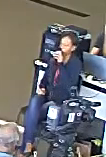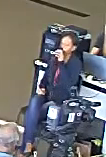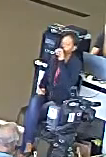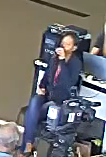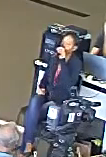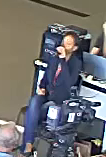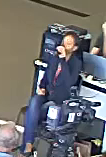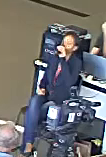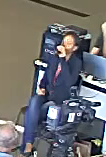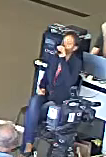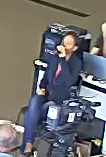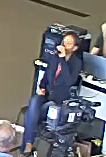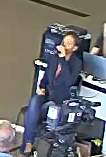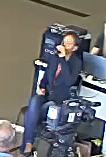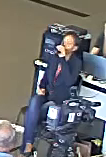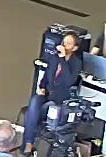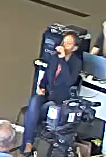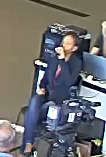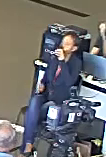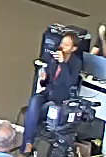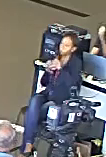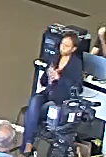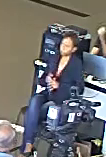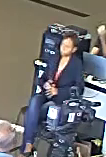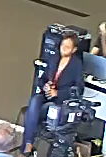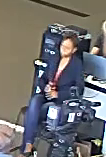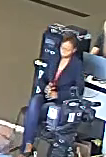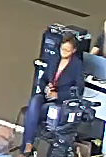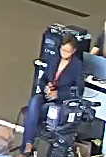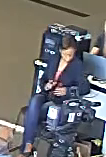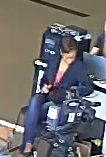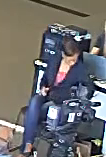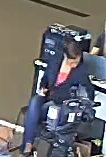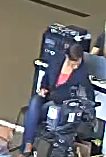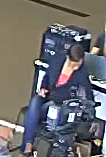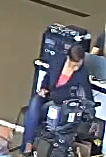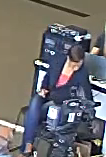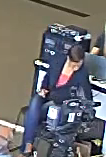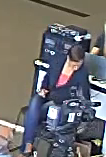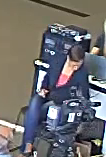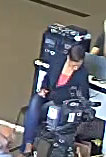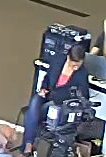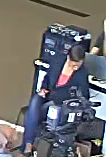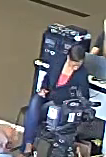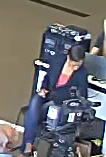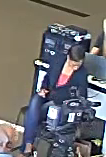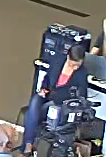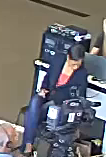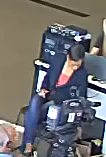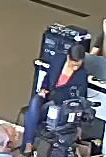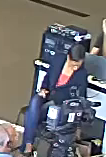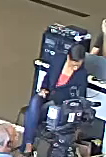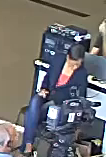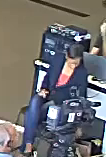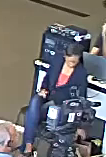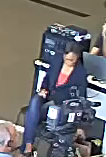nós não podemos ficar insensíveis nós não podemos ficar insensíveis e a gente viu